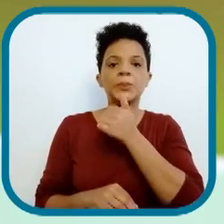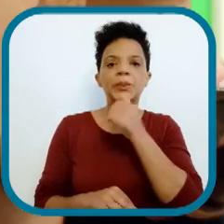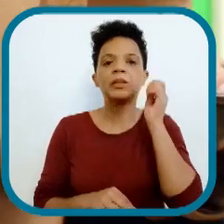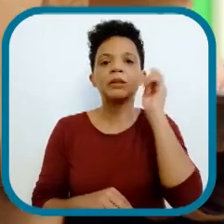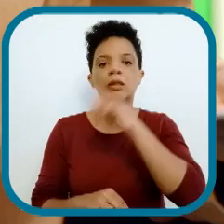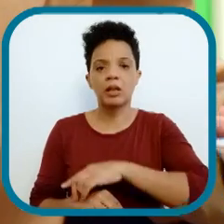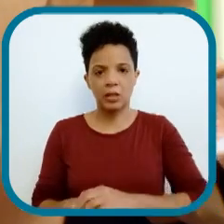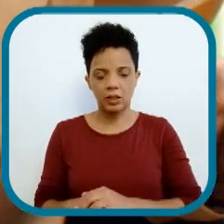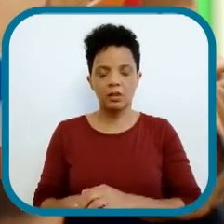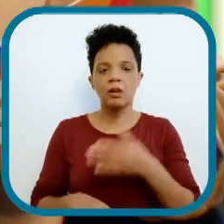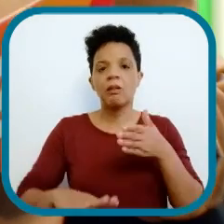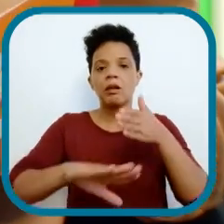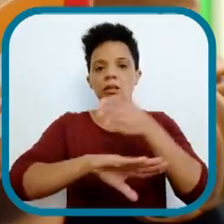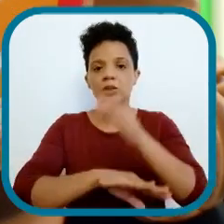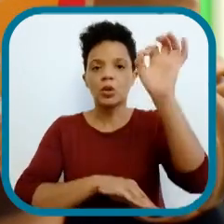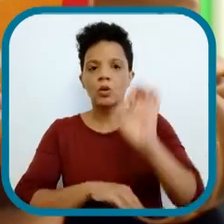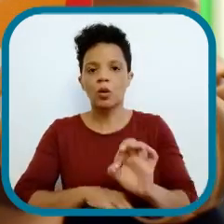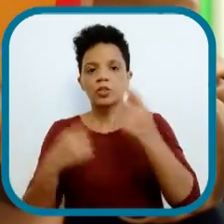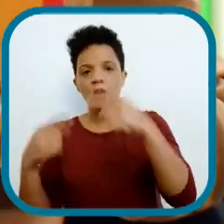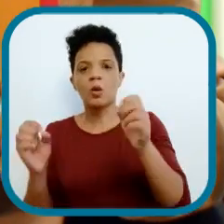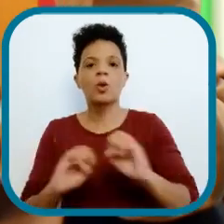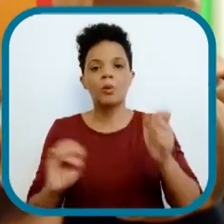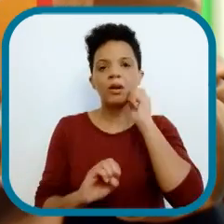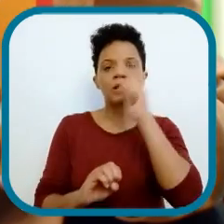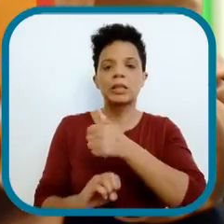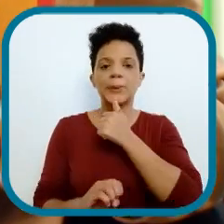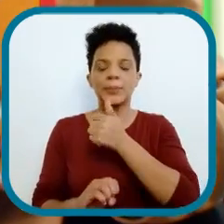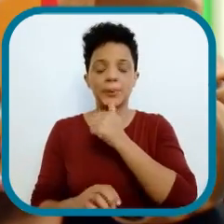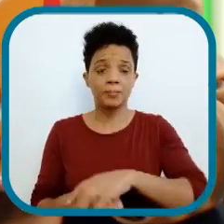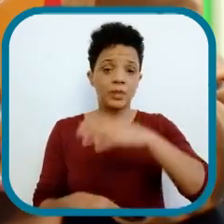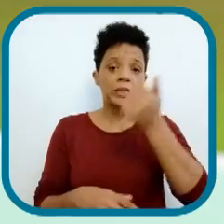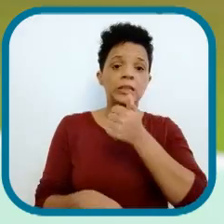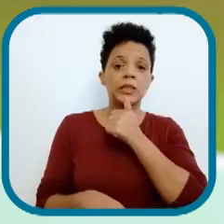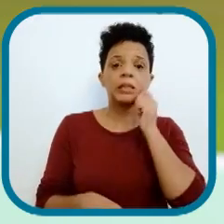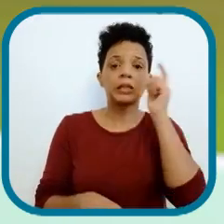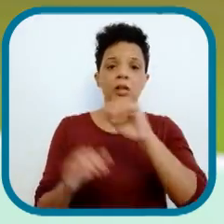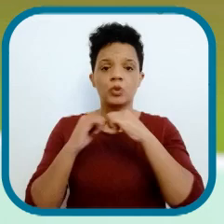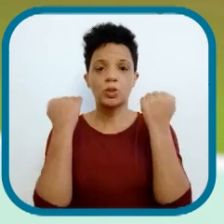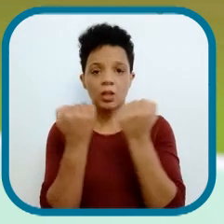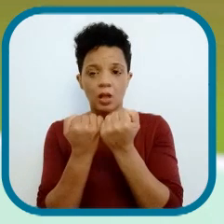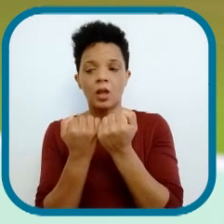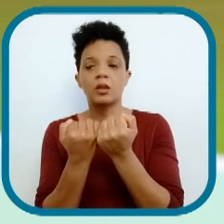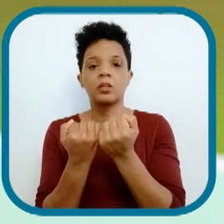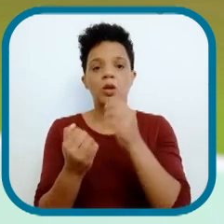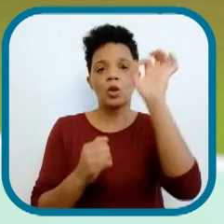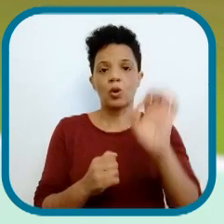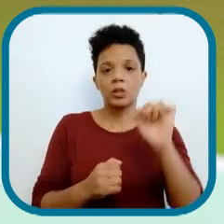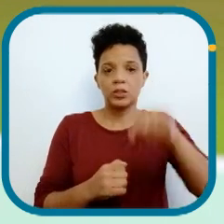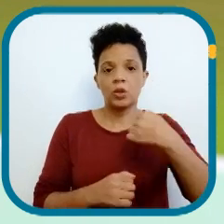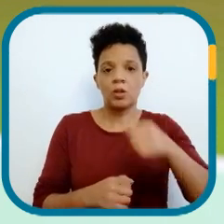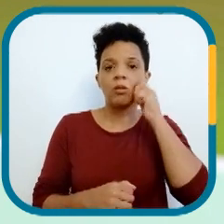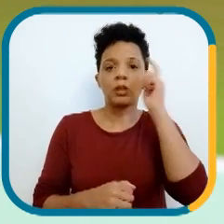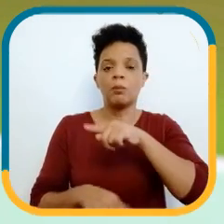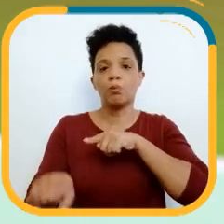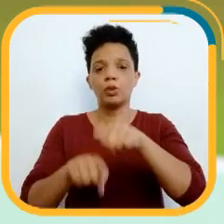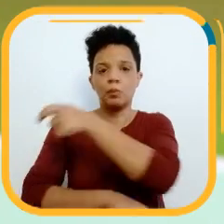está encarregue de decidir quem deve ou não ter acesso a este tipo de ajuda? Quem está encarregue de decidir se a nossa sociedade quer ou não quer ter